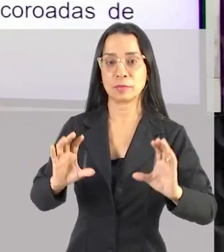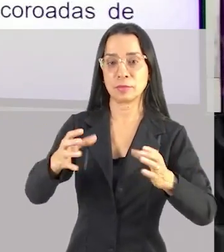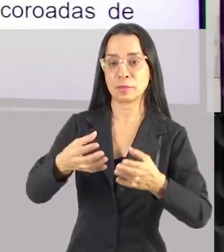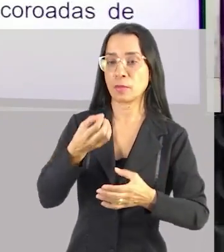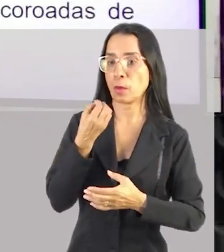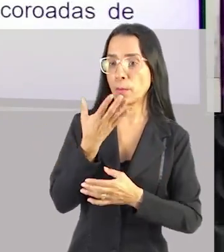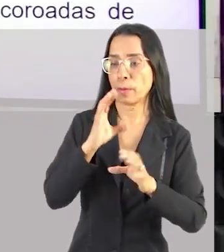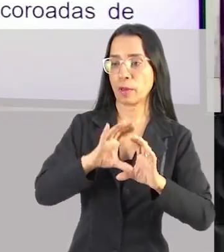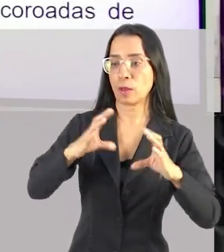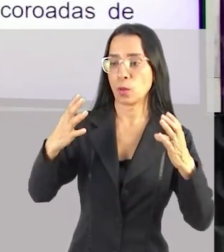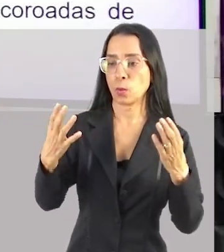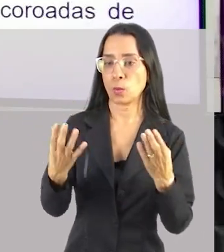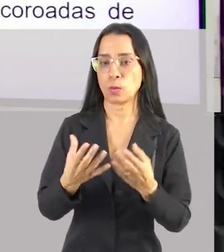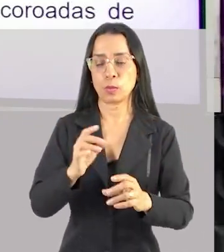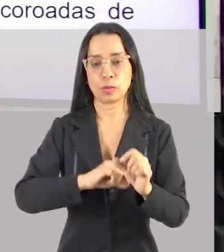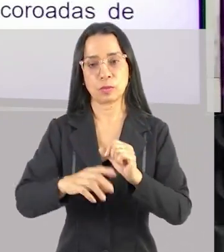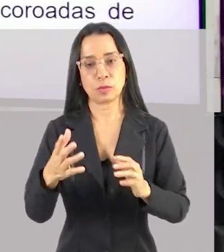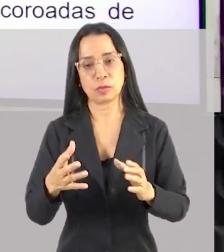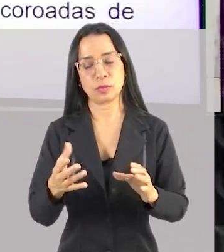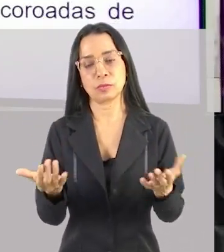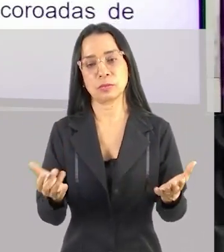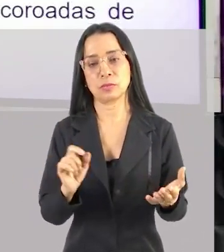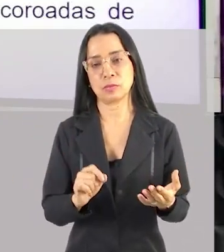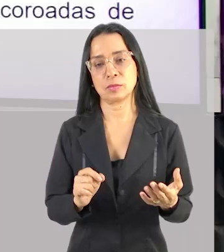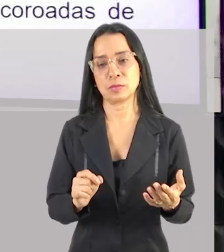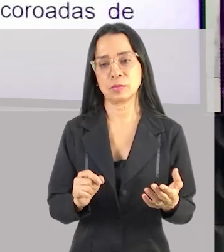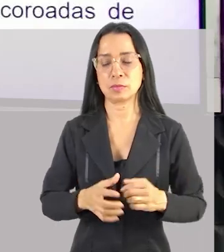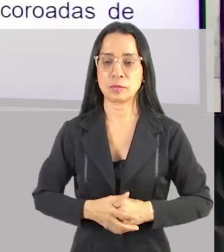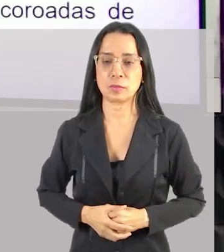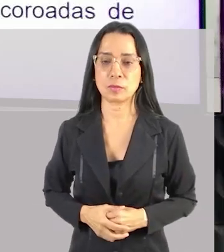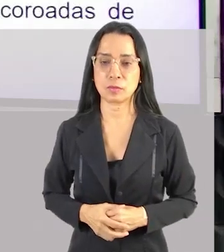privada é ignorar, né, essas questões.